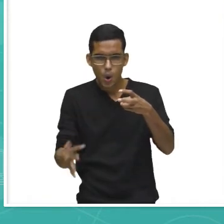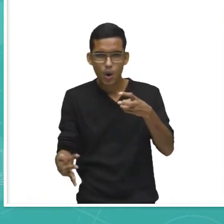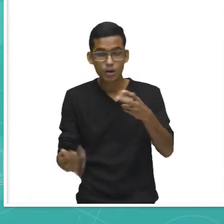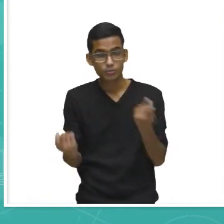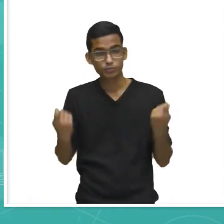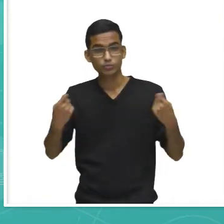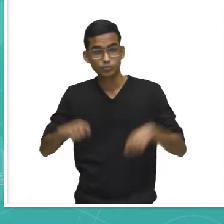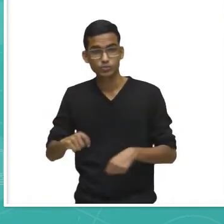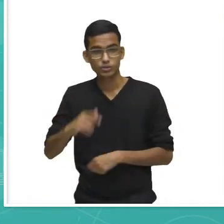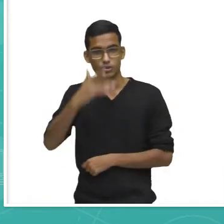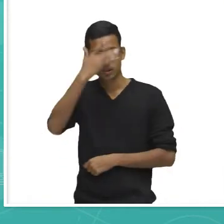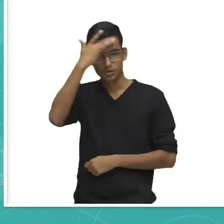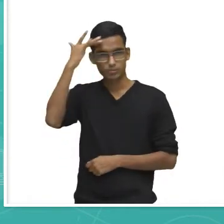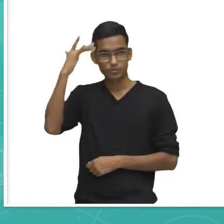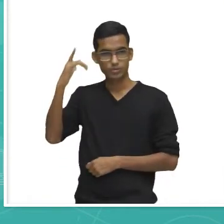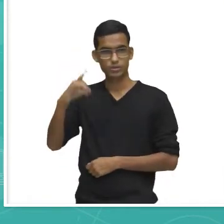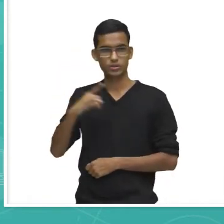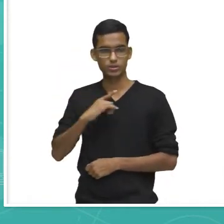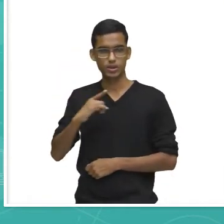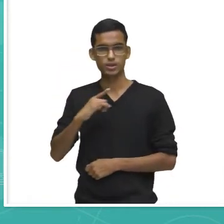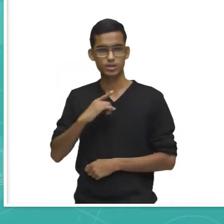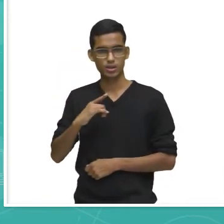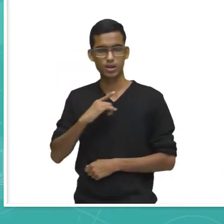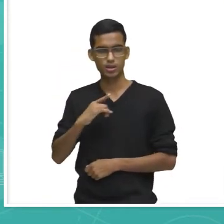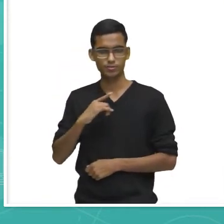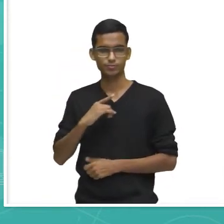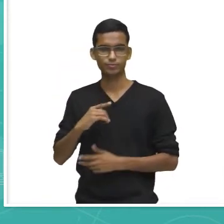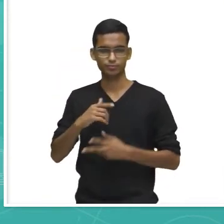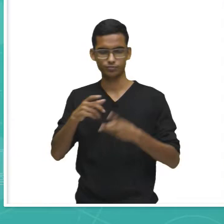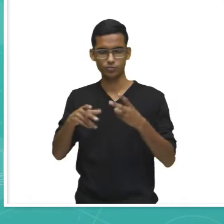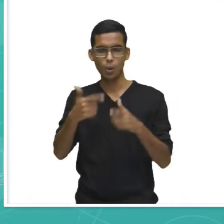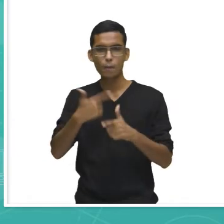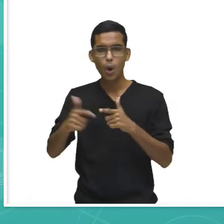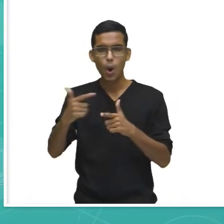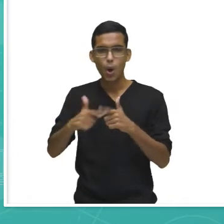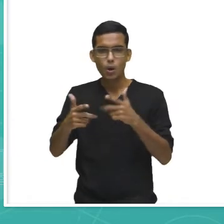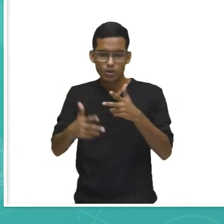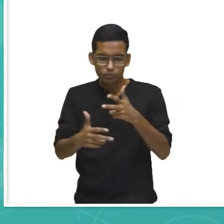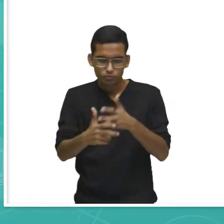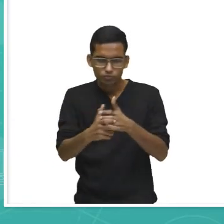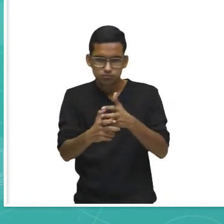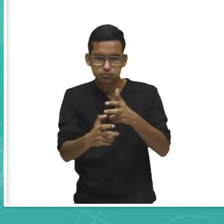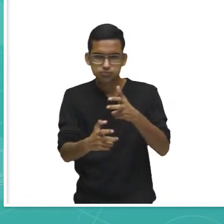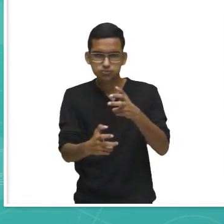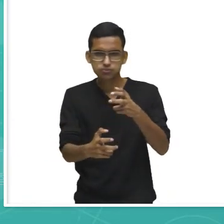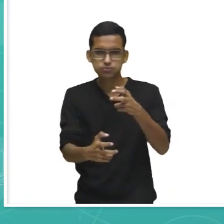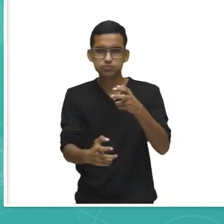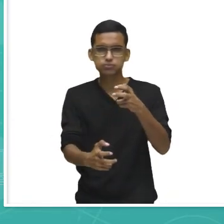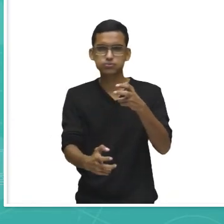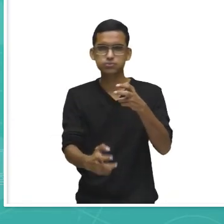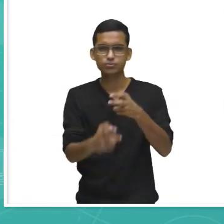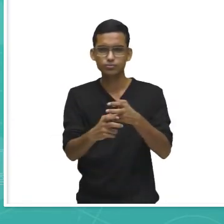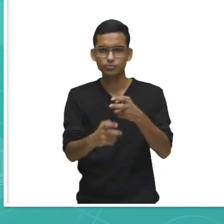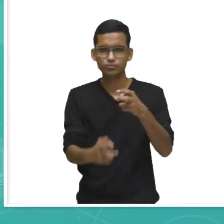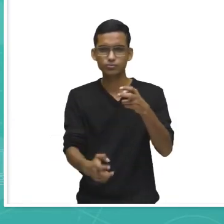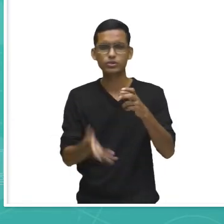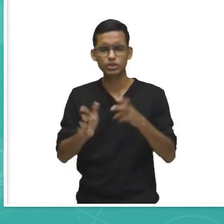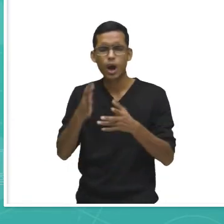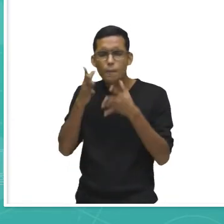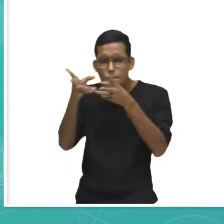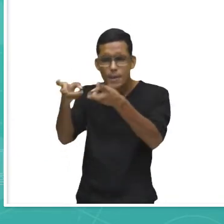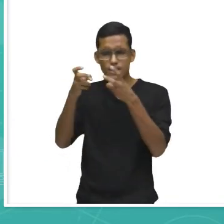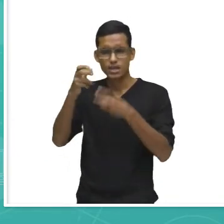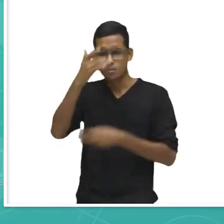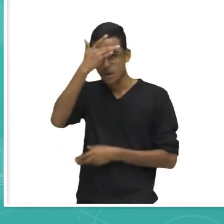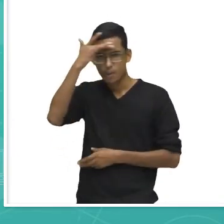aí adquirir ou desenvolver esse problema na coluna, principalmente porque eu já prestei atenção em muitas pessoas, quando vão pegar